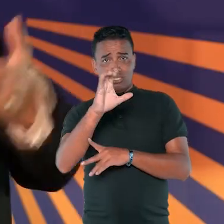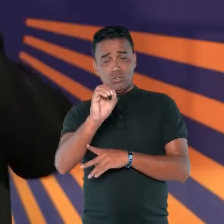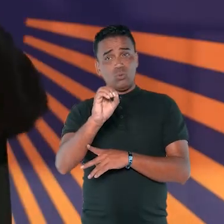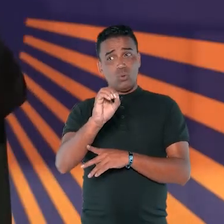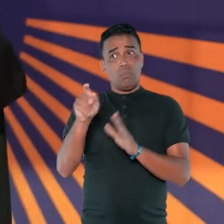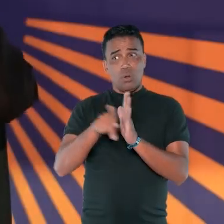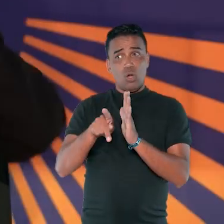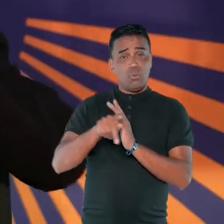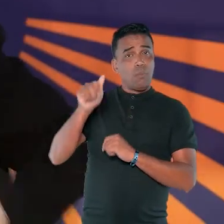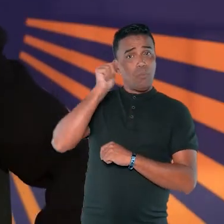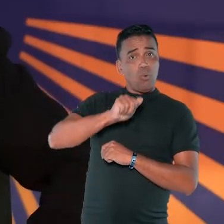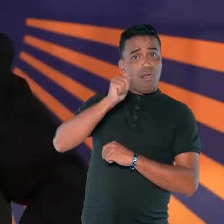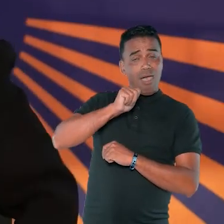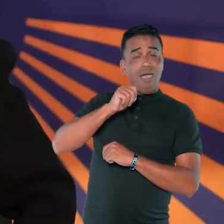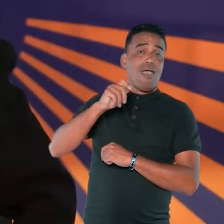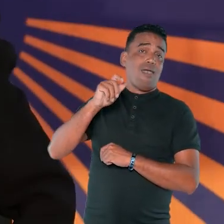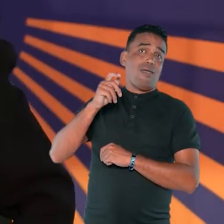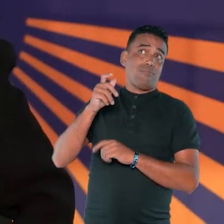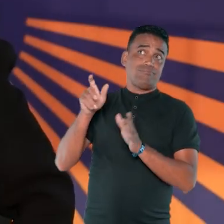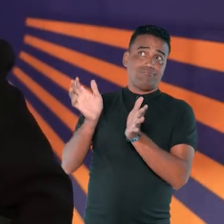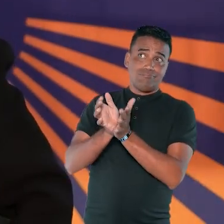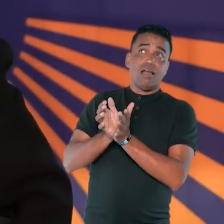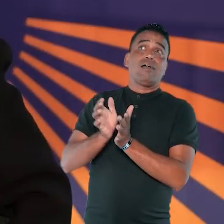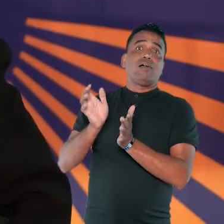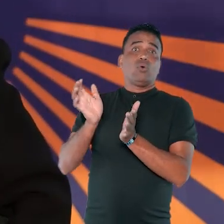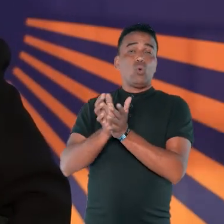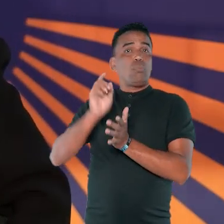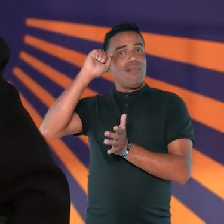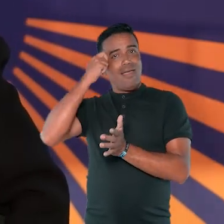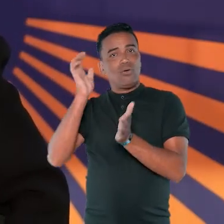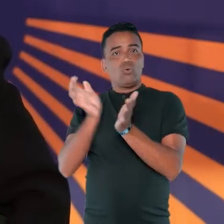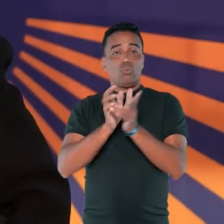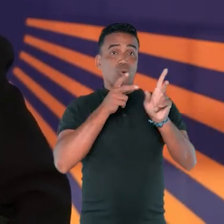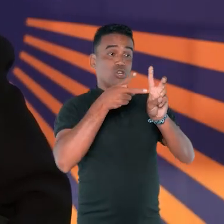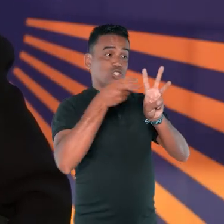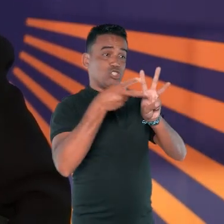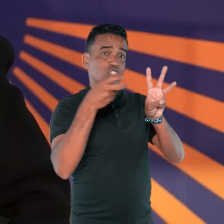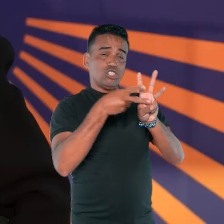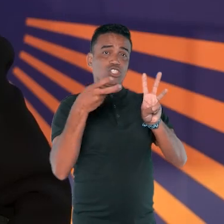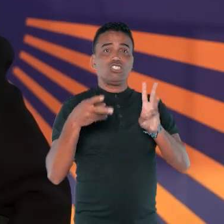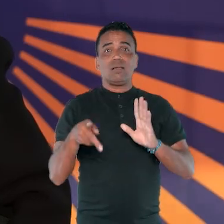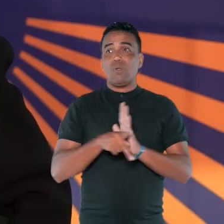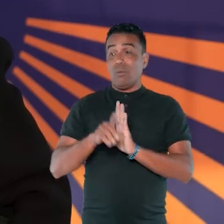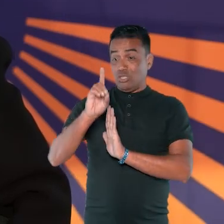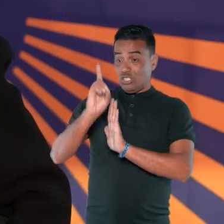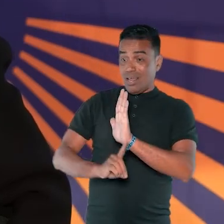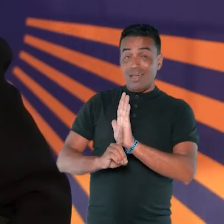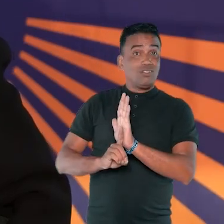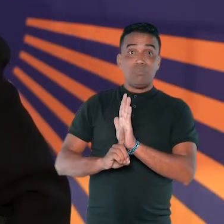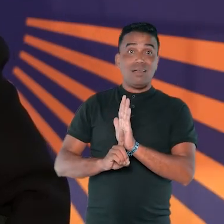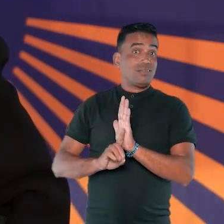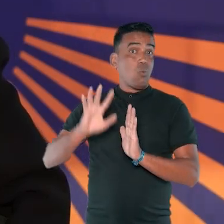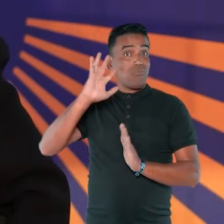como para indígenas, como tantas categorias chamadas hoje de dotados de direitos, mas não